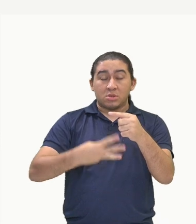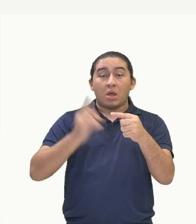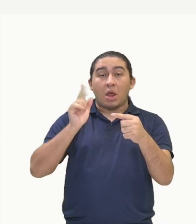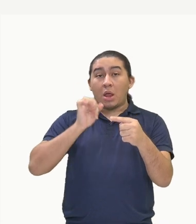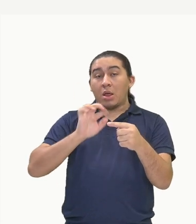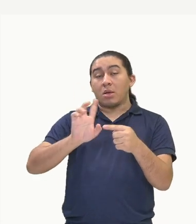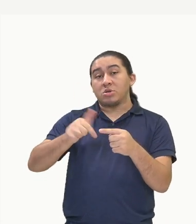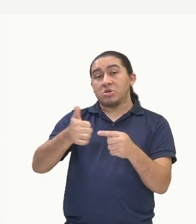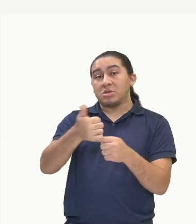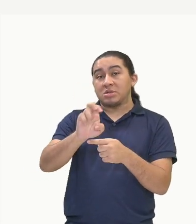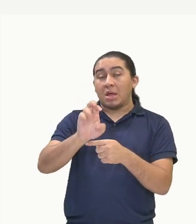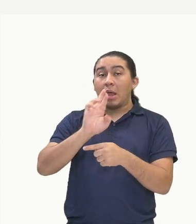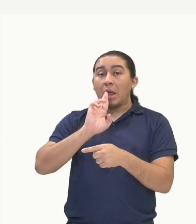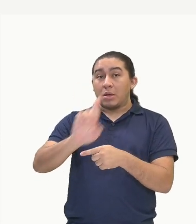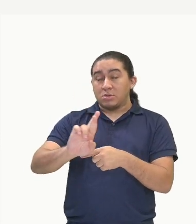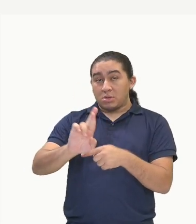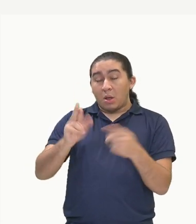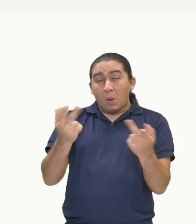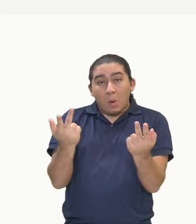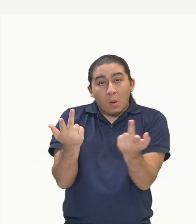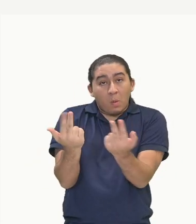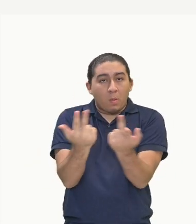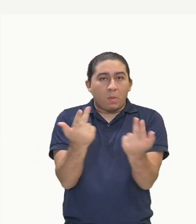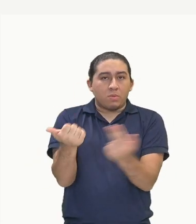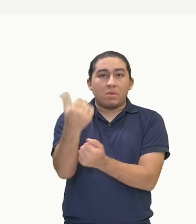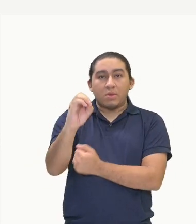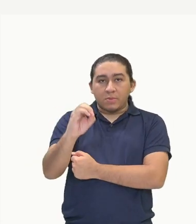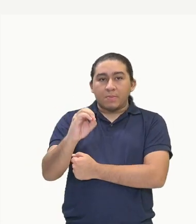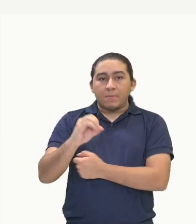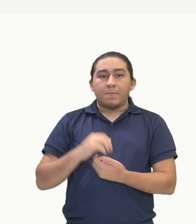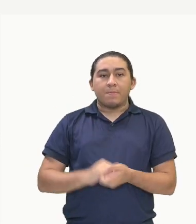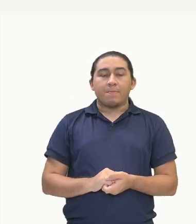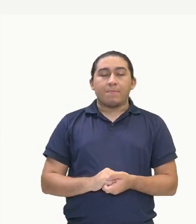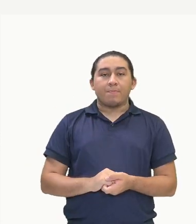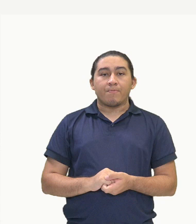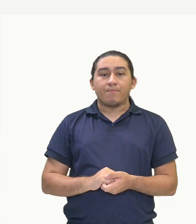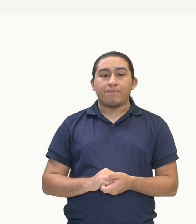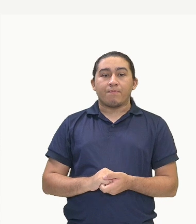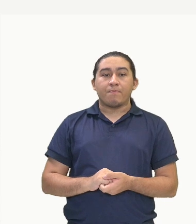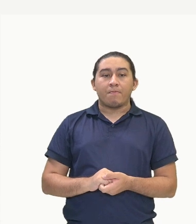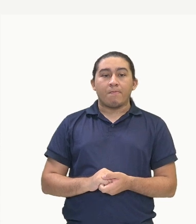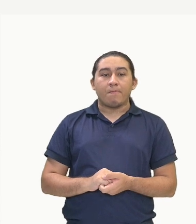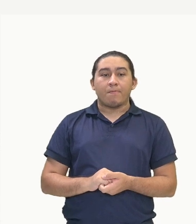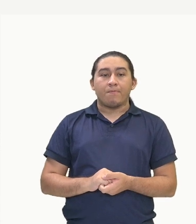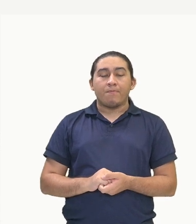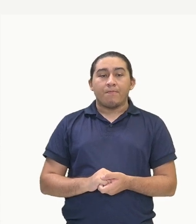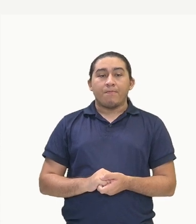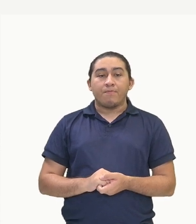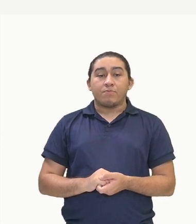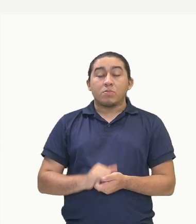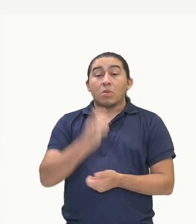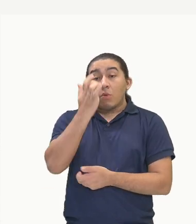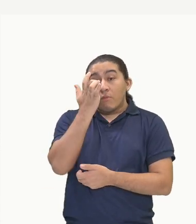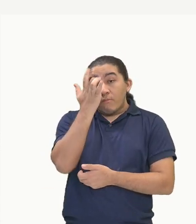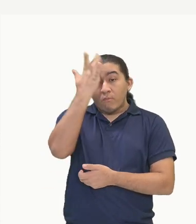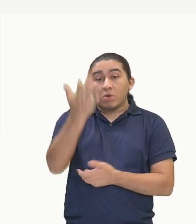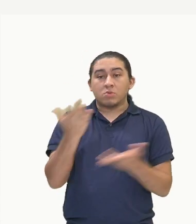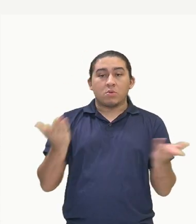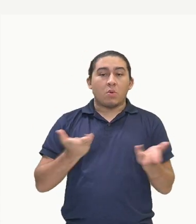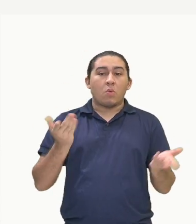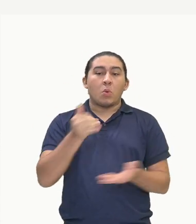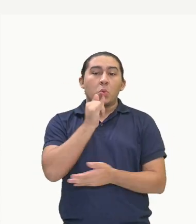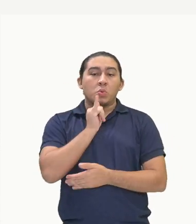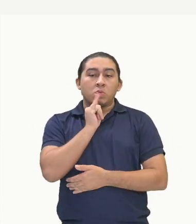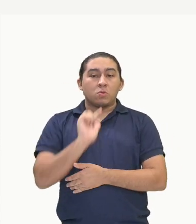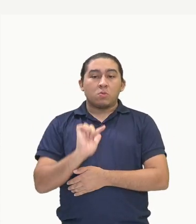é igual a 10, ok? Para ficar mais fácil, vamos para a nossa próxima figura